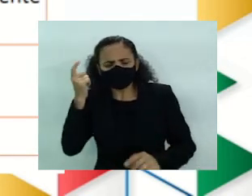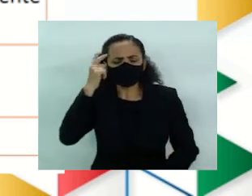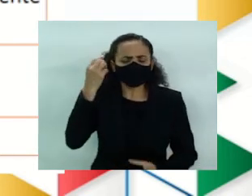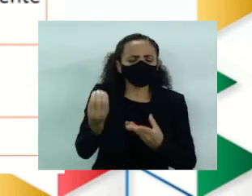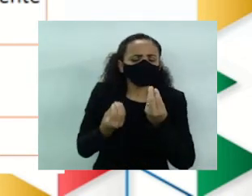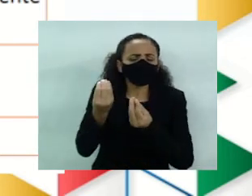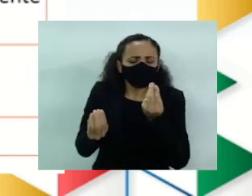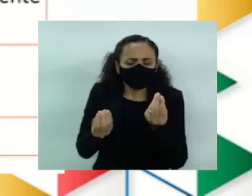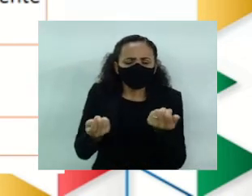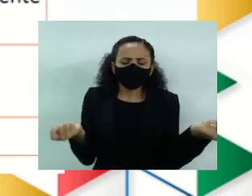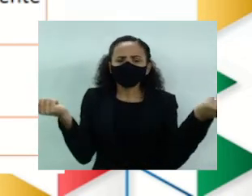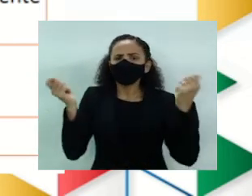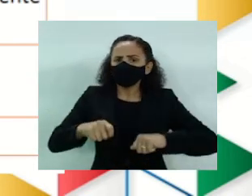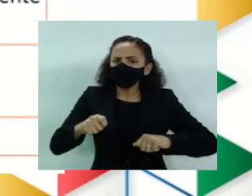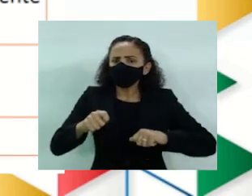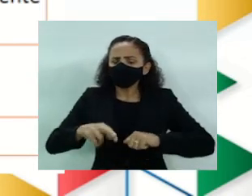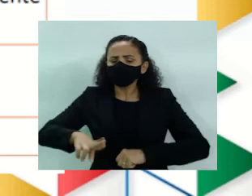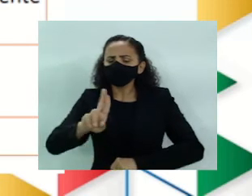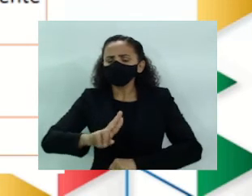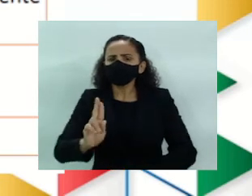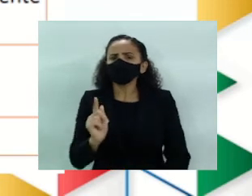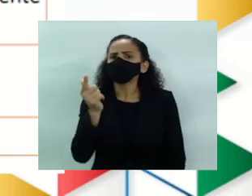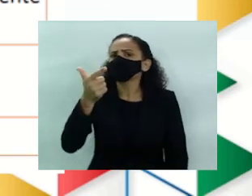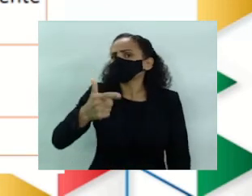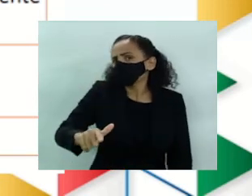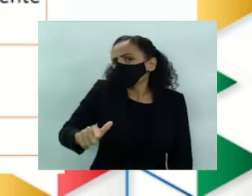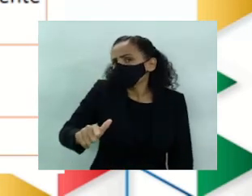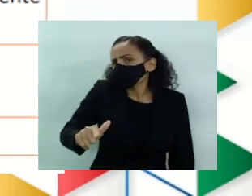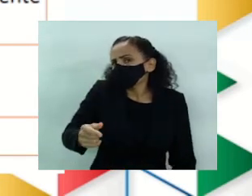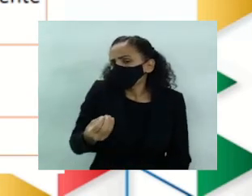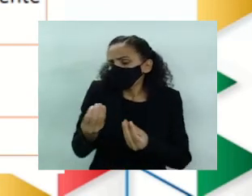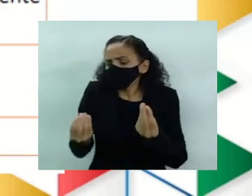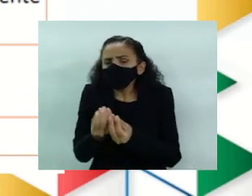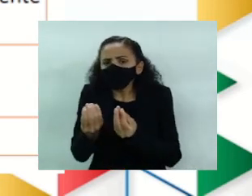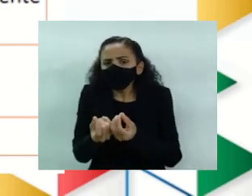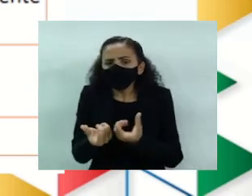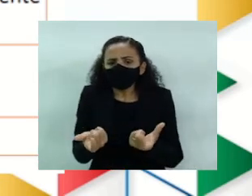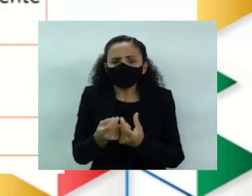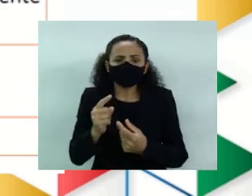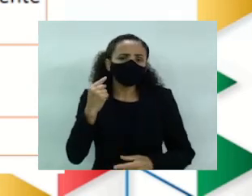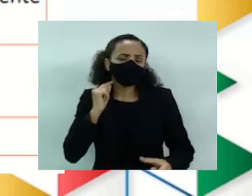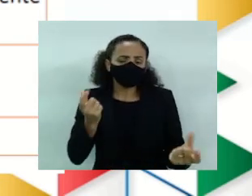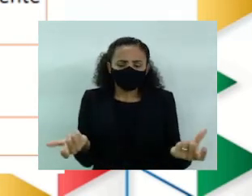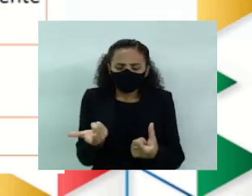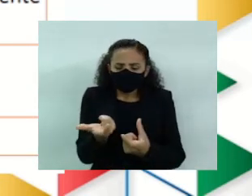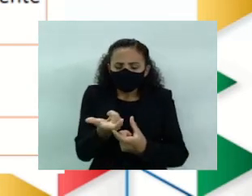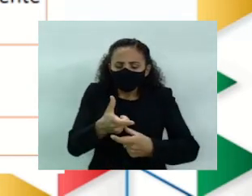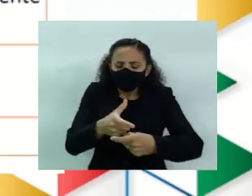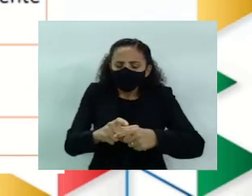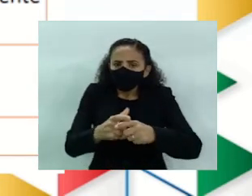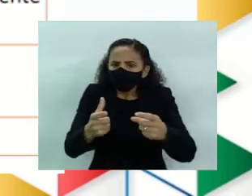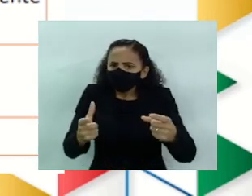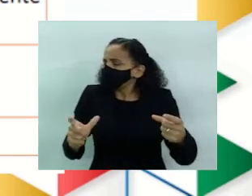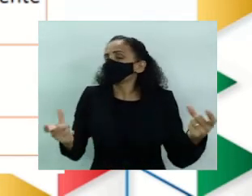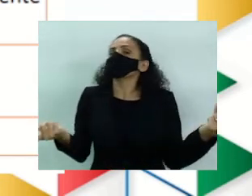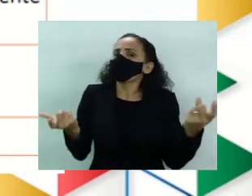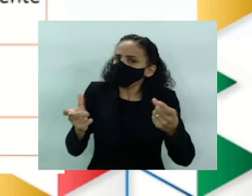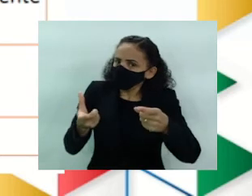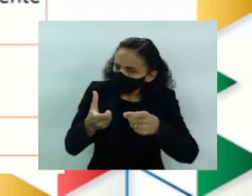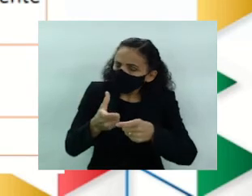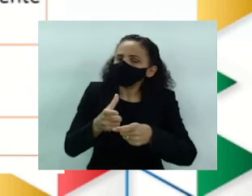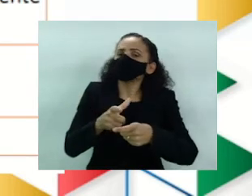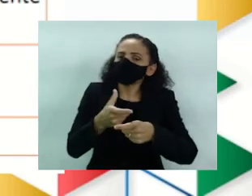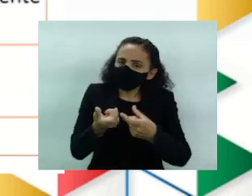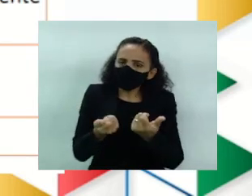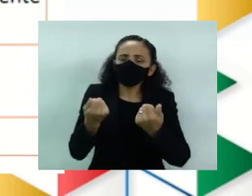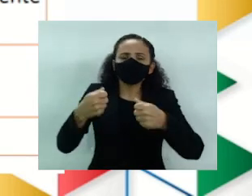forma, tá certo? Podemos reduzir a poluição é diminuir a quantidade de lixo que você produz.